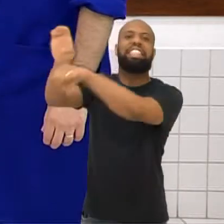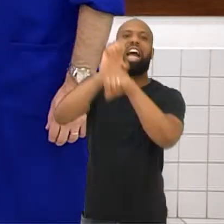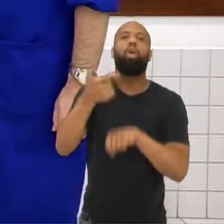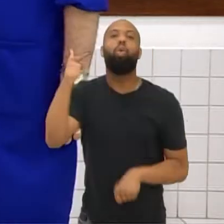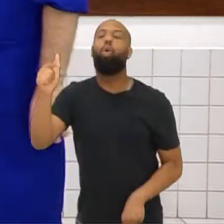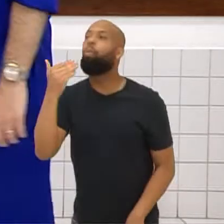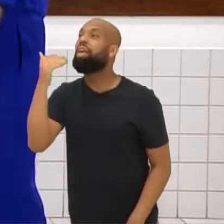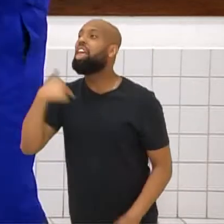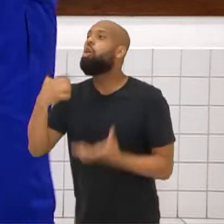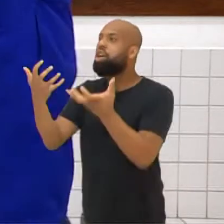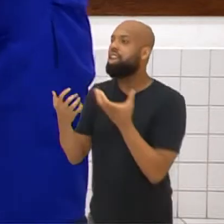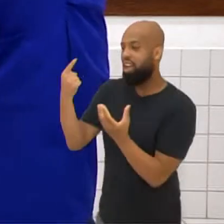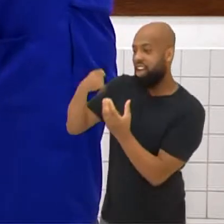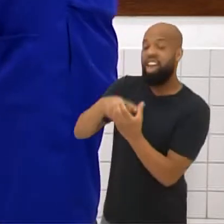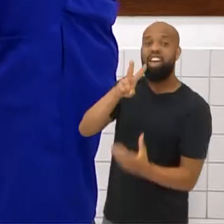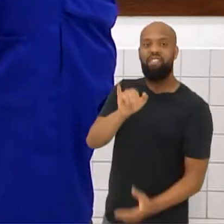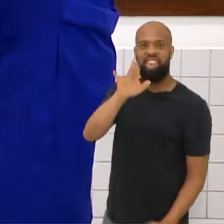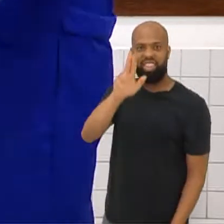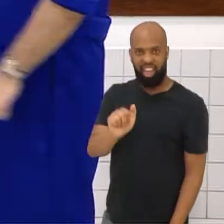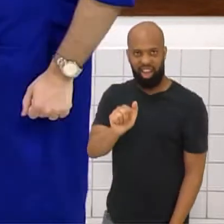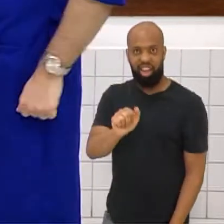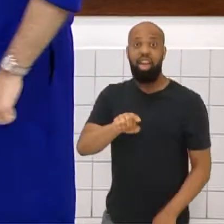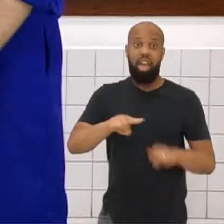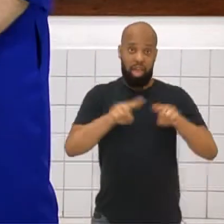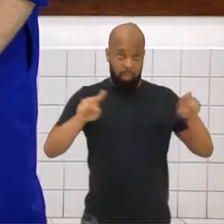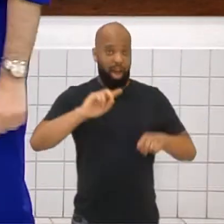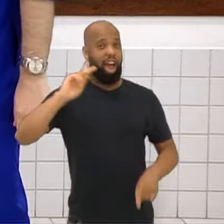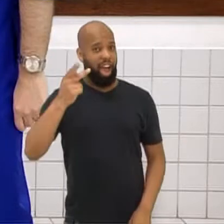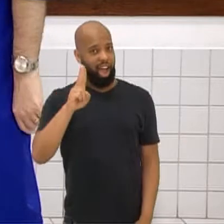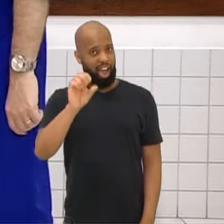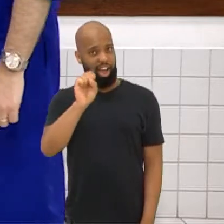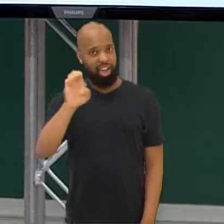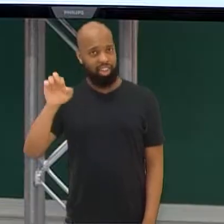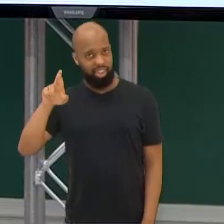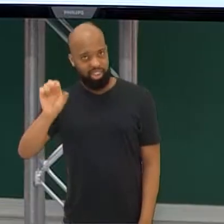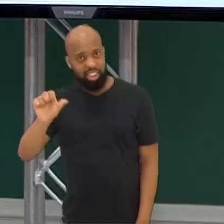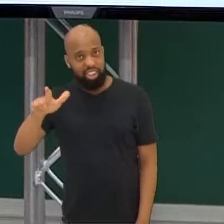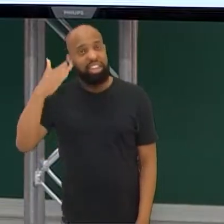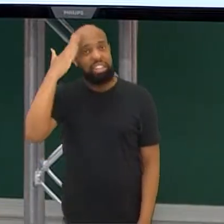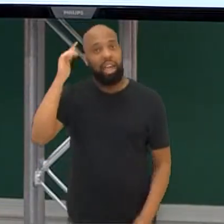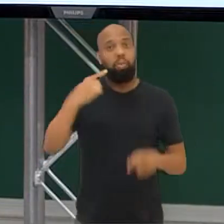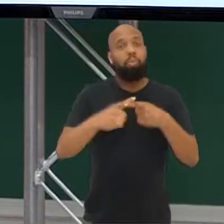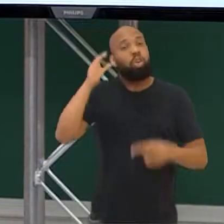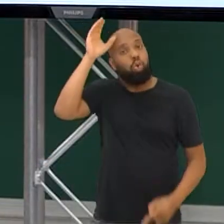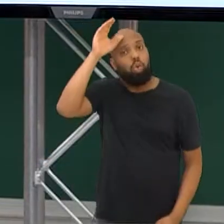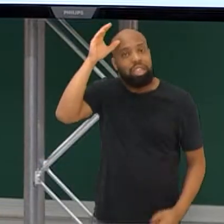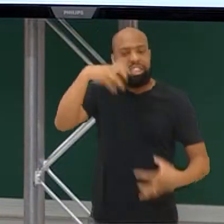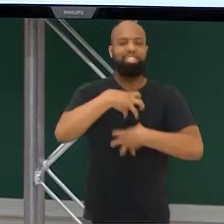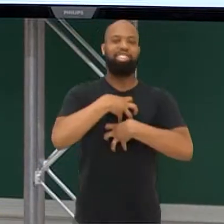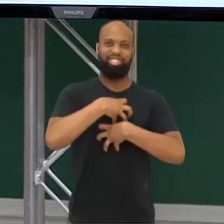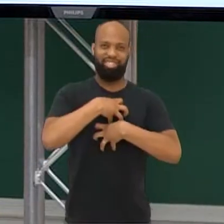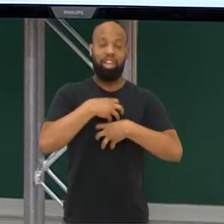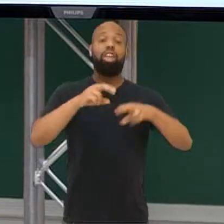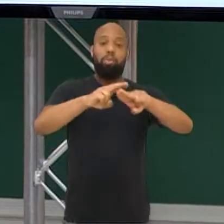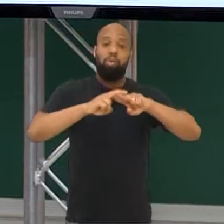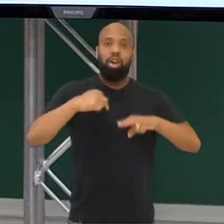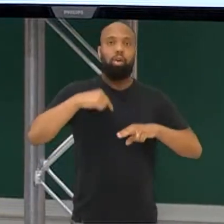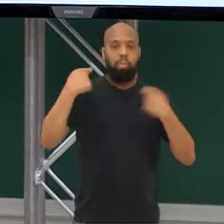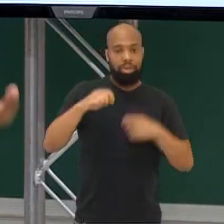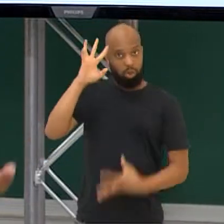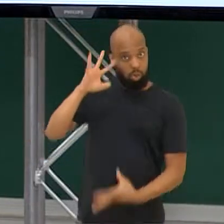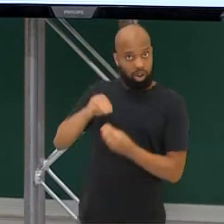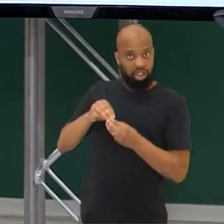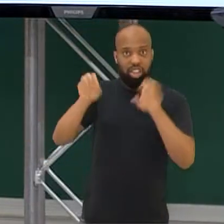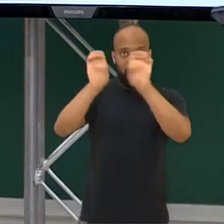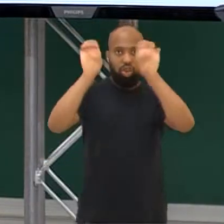né, a consciência... Mas o Russell sabe. O Russell sabe, exato. Porque é a consciência que denota o sentido. Então, por isso que eu preciso entender a